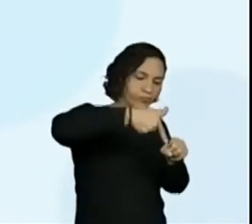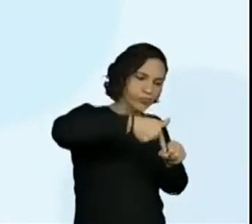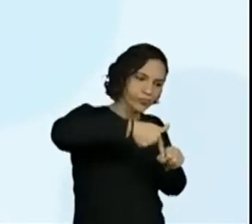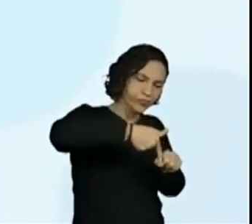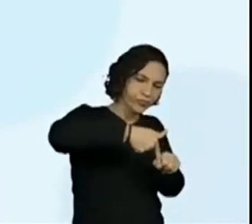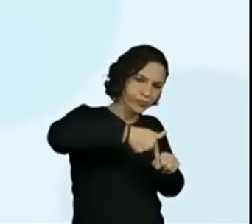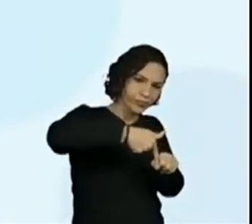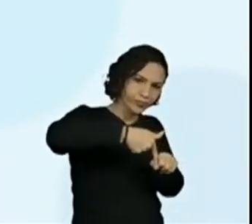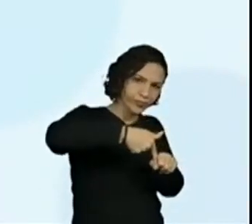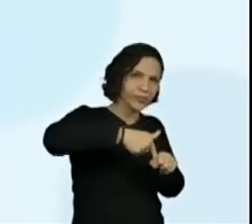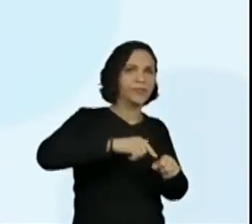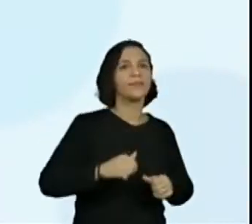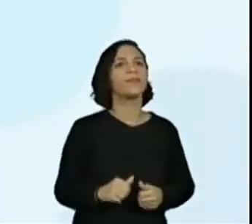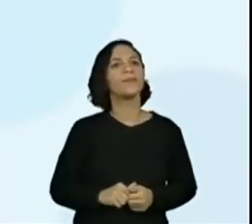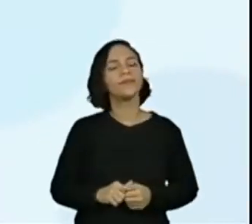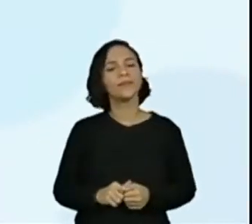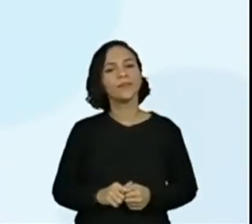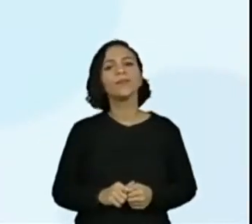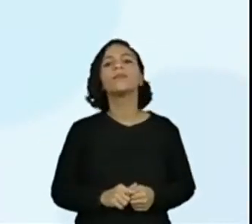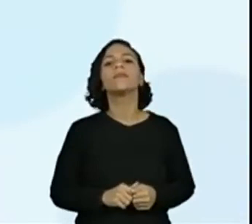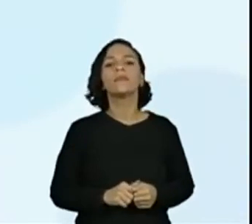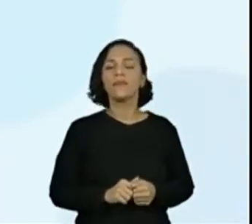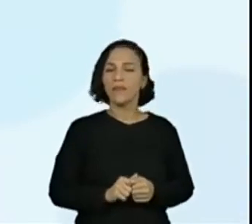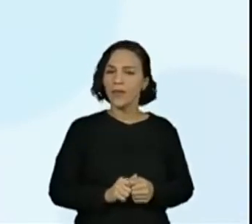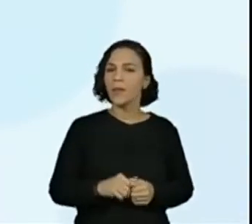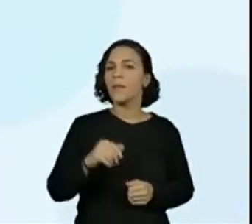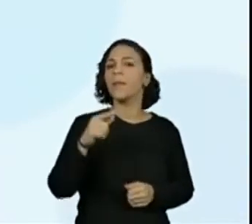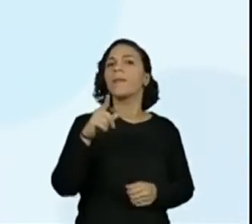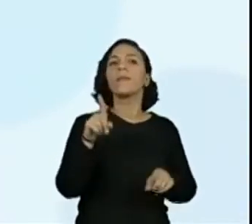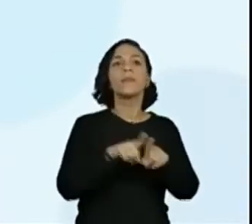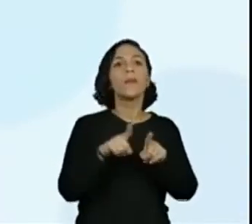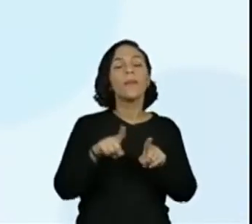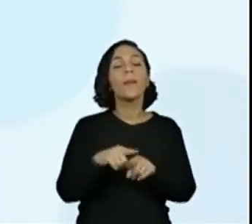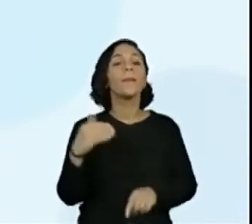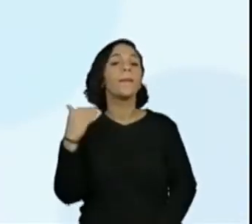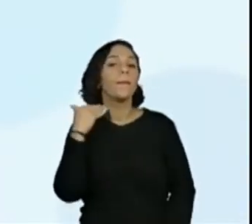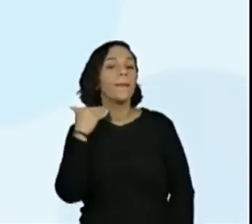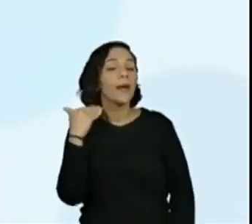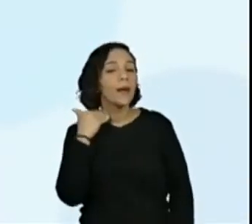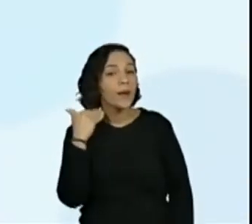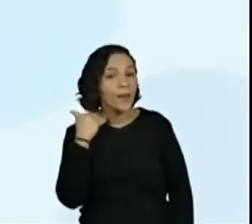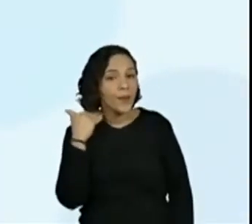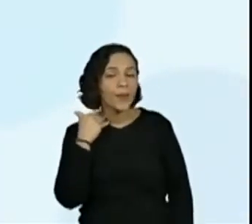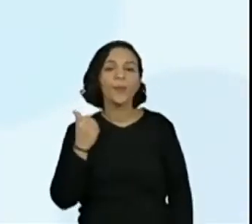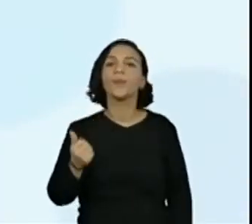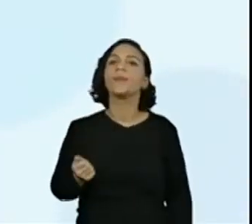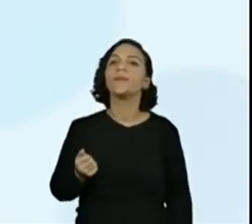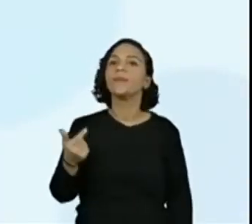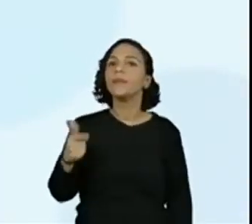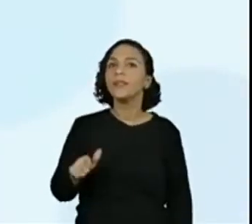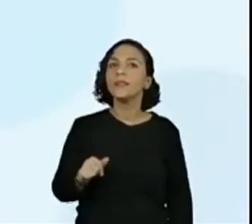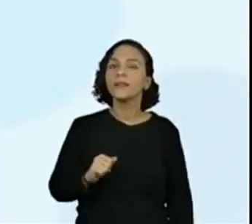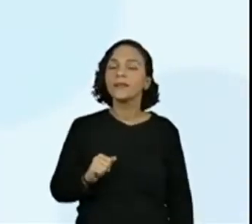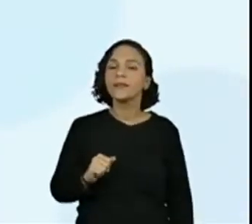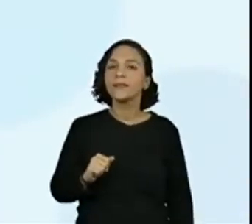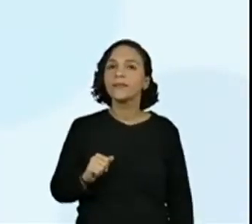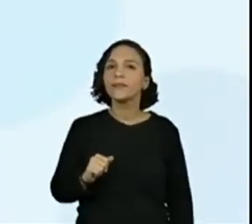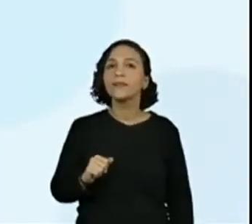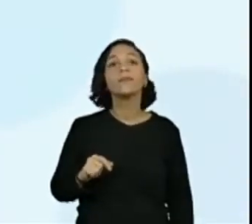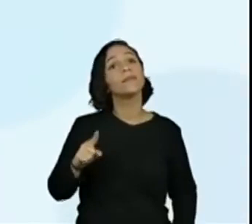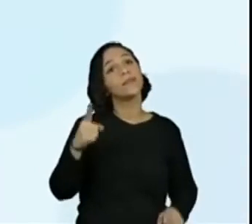Um posto de gasolina. Um banco. Um banco.